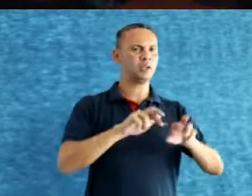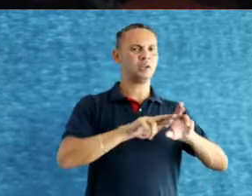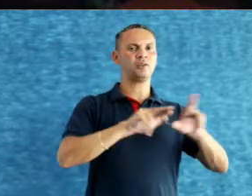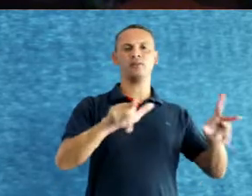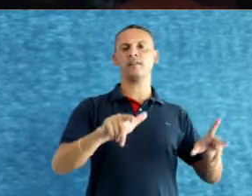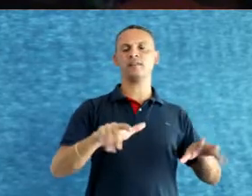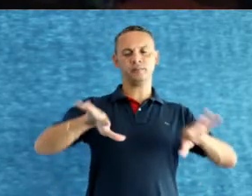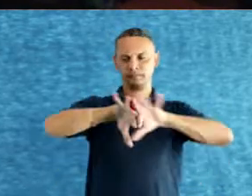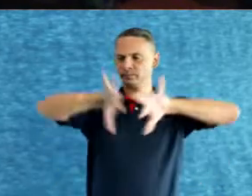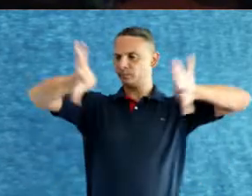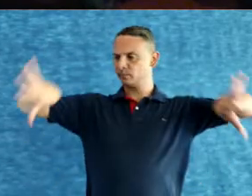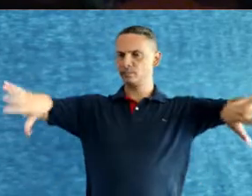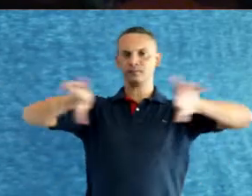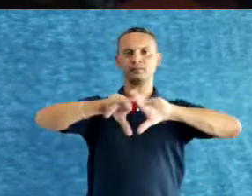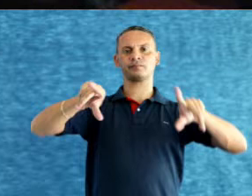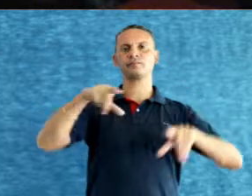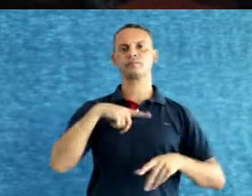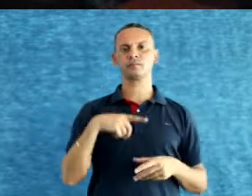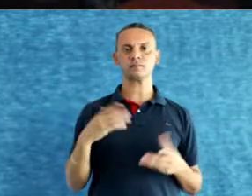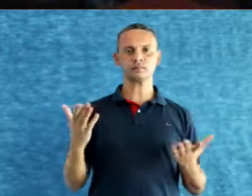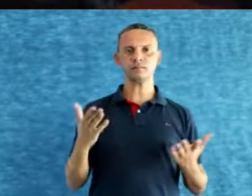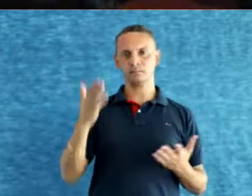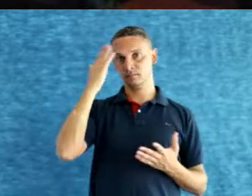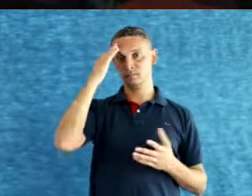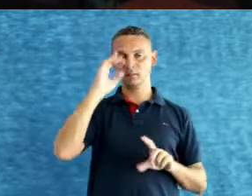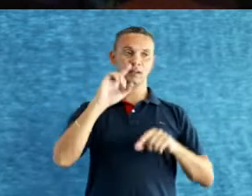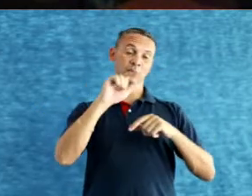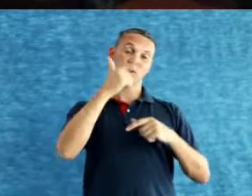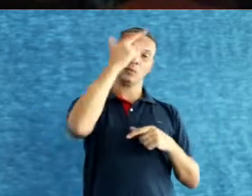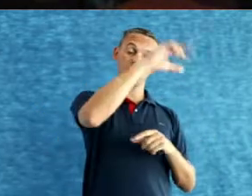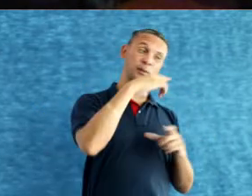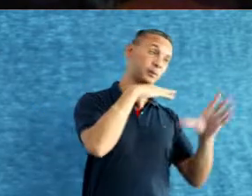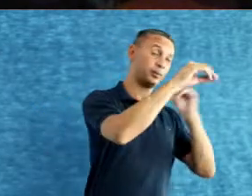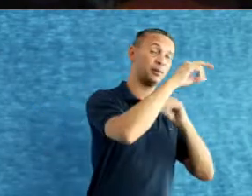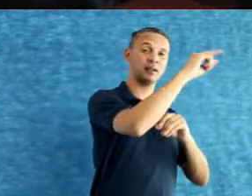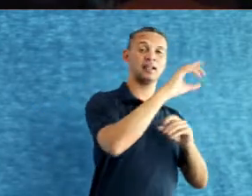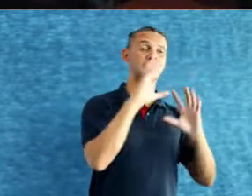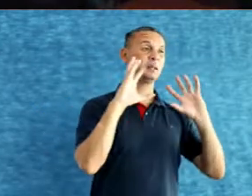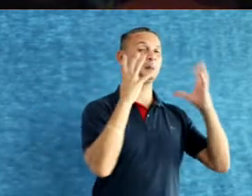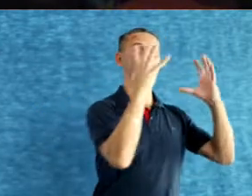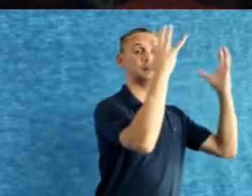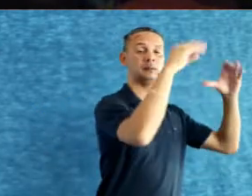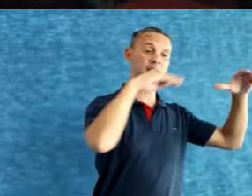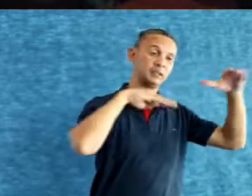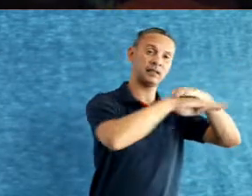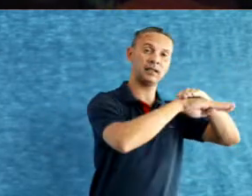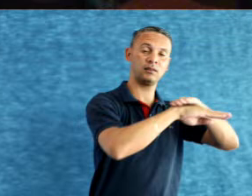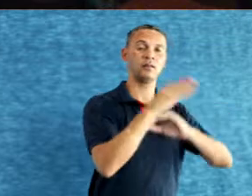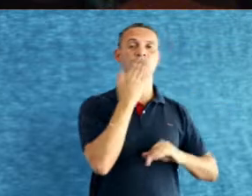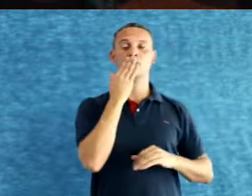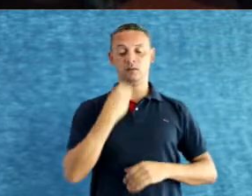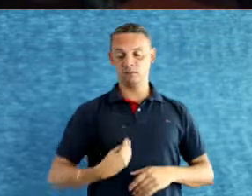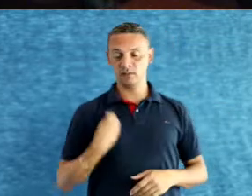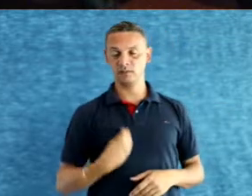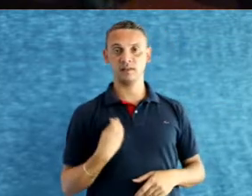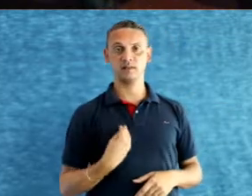Foi censurado em 1849, nessa primeira edição. Em setembro, ela sai outra edição, em que ela,